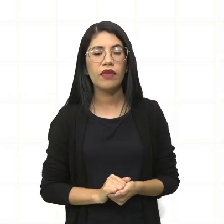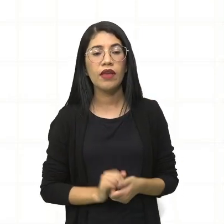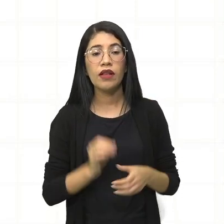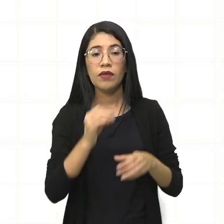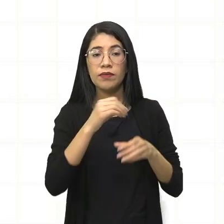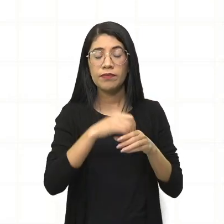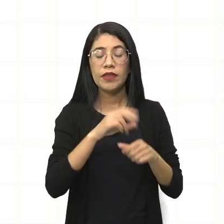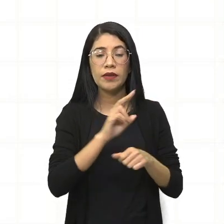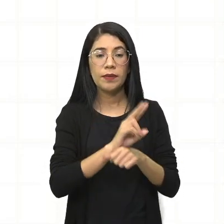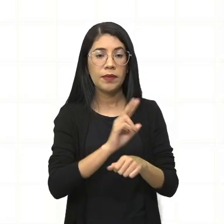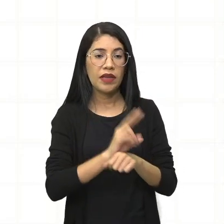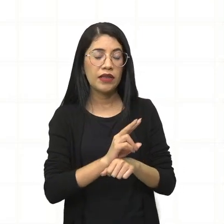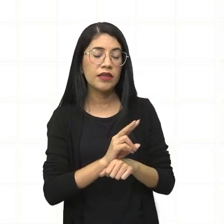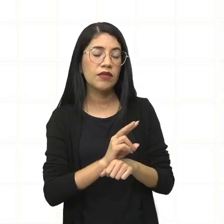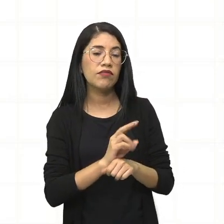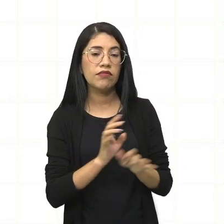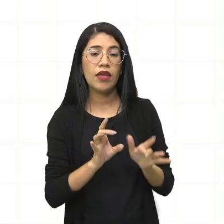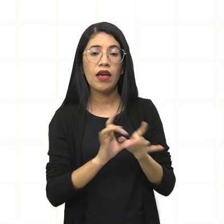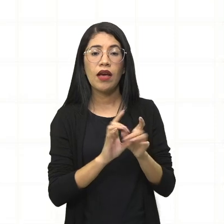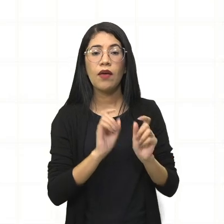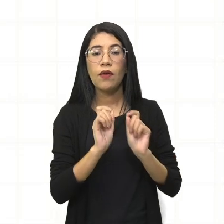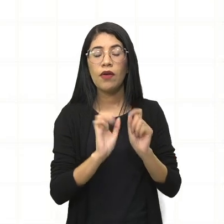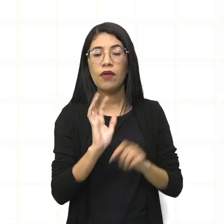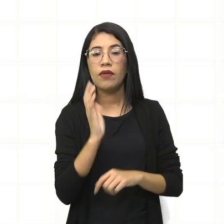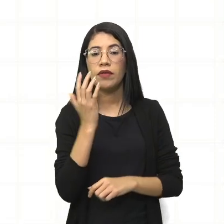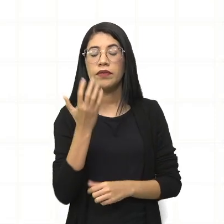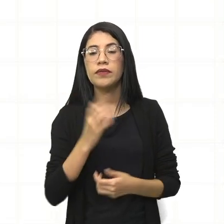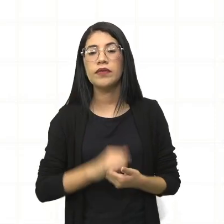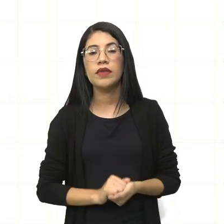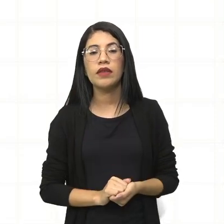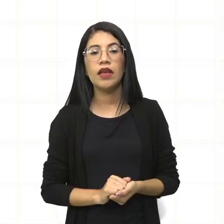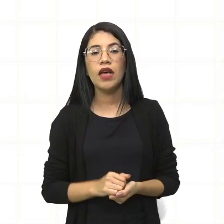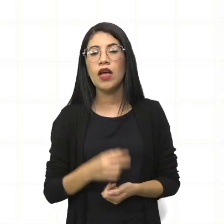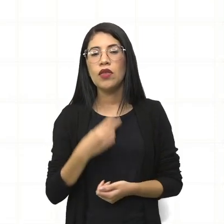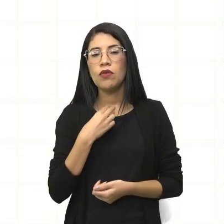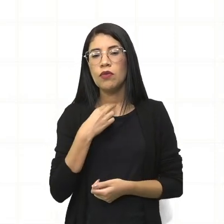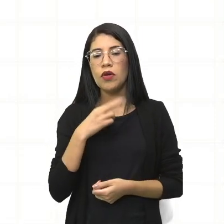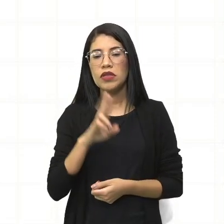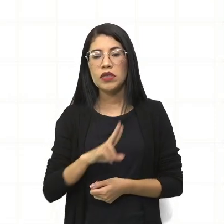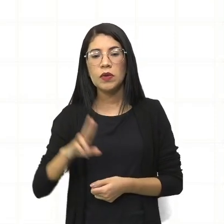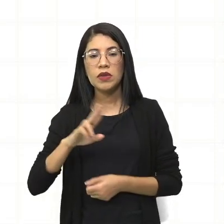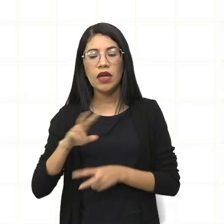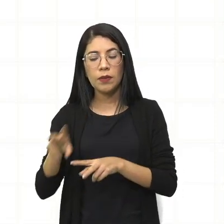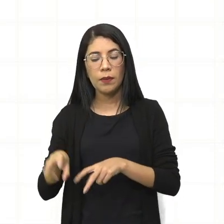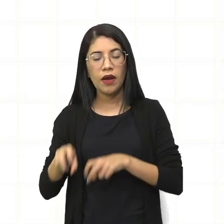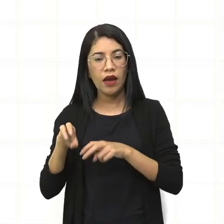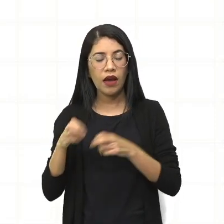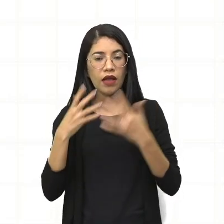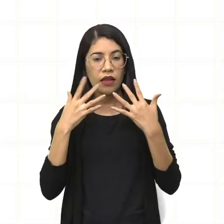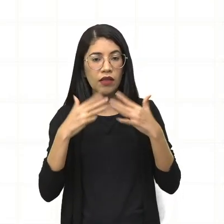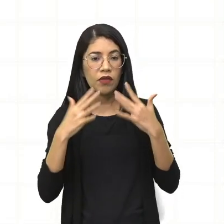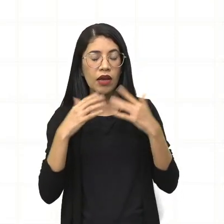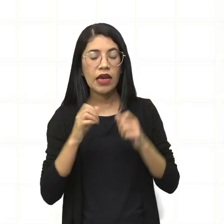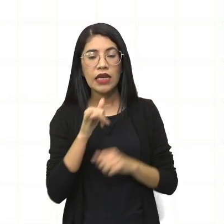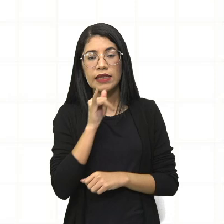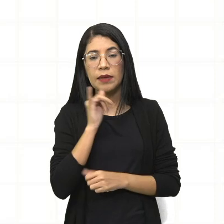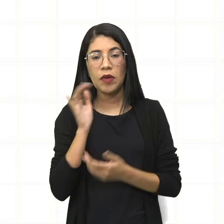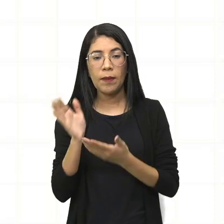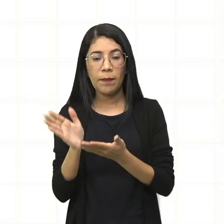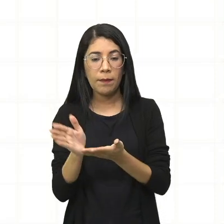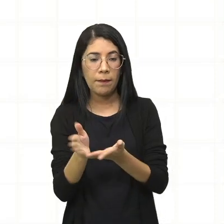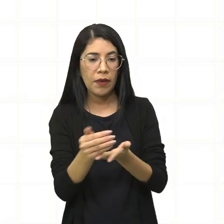de proteção integral, os recursos naturais, eles não podem ser utilizados aí para coleta, por